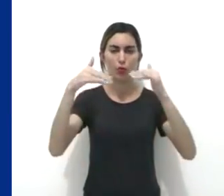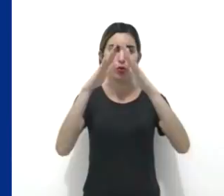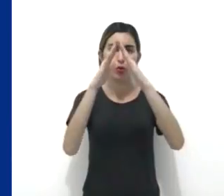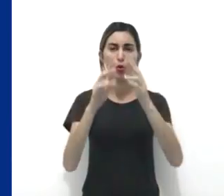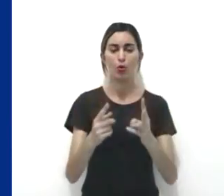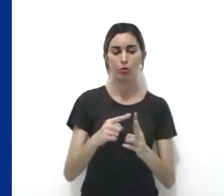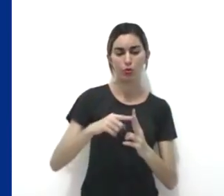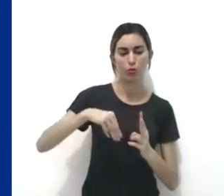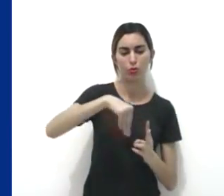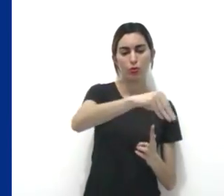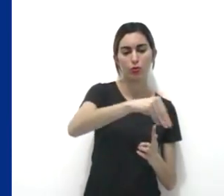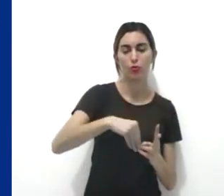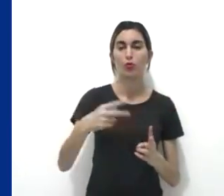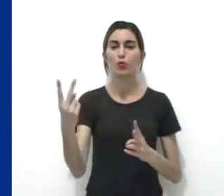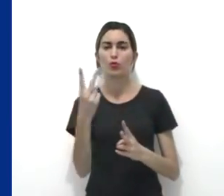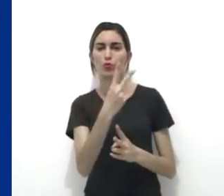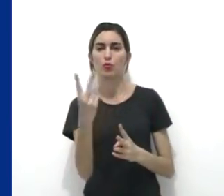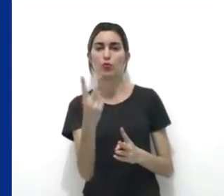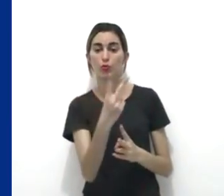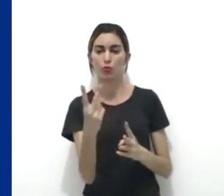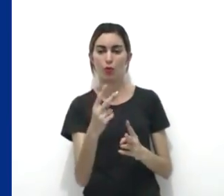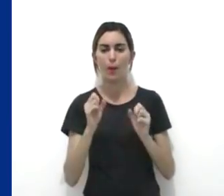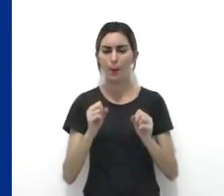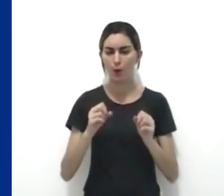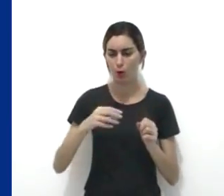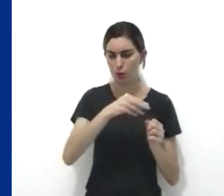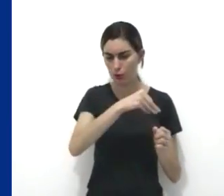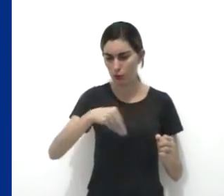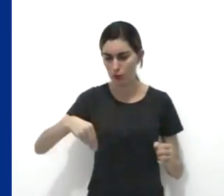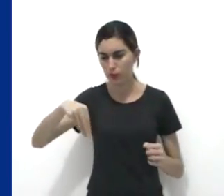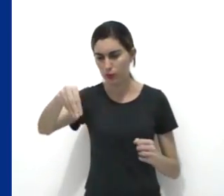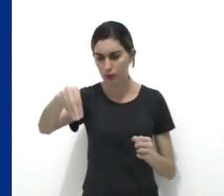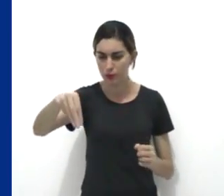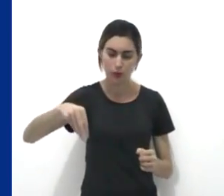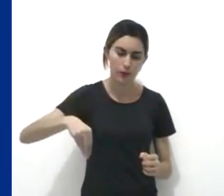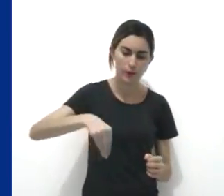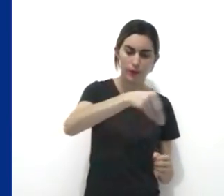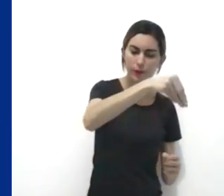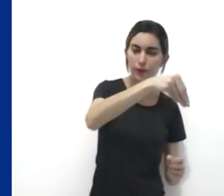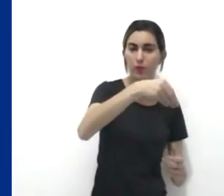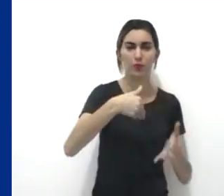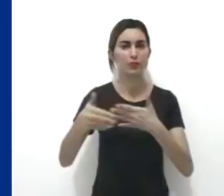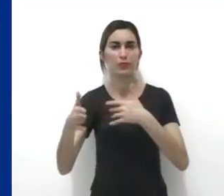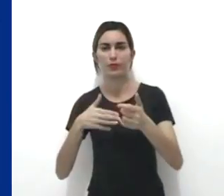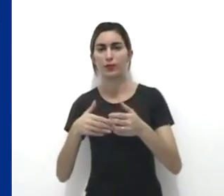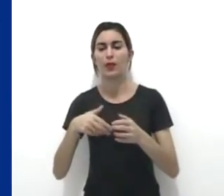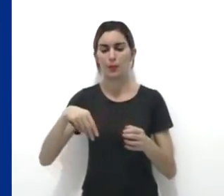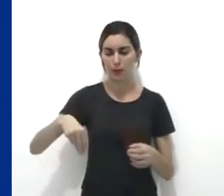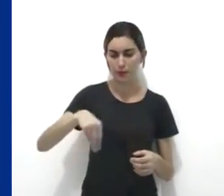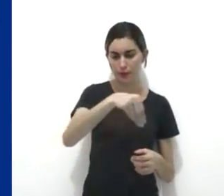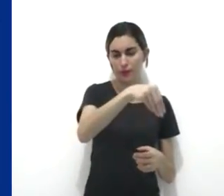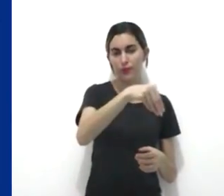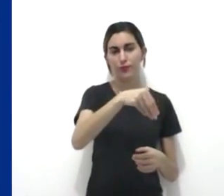e o bispo ao mesmo tempo. Ou seja, ela pode caminhar e capturar em horizontal,